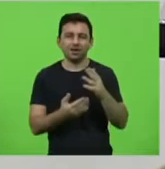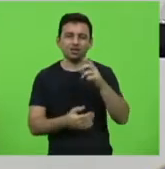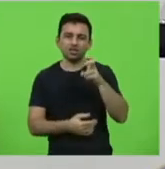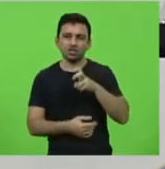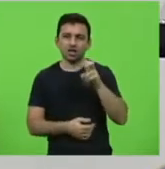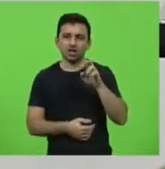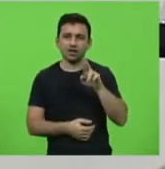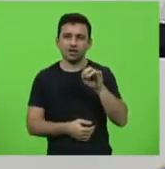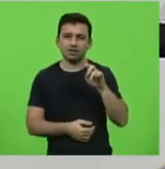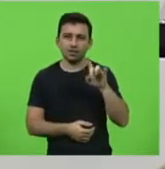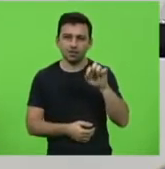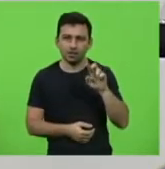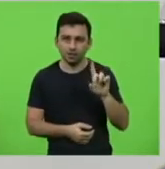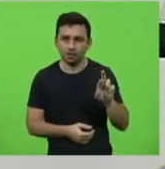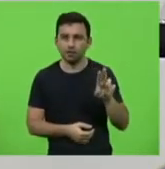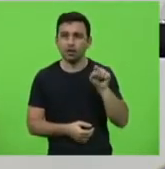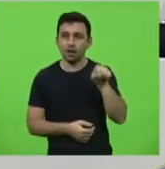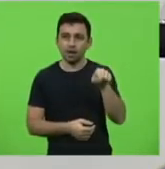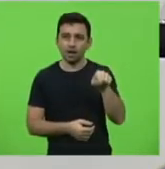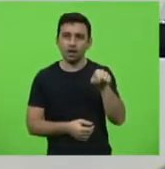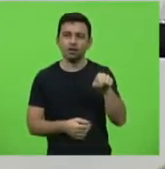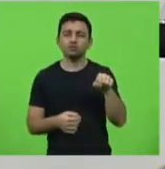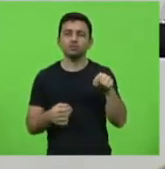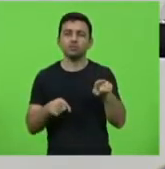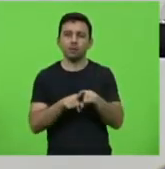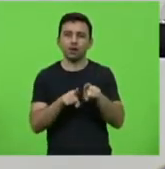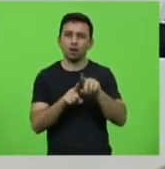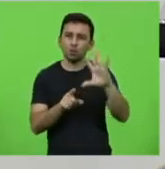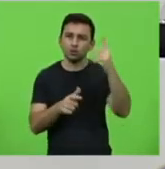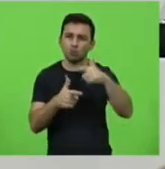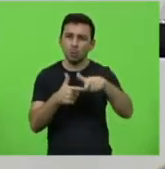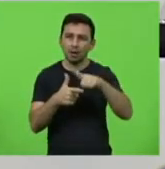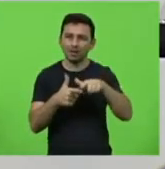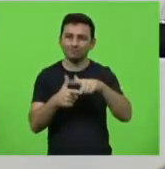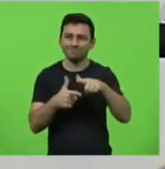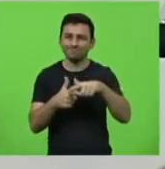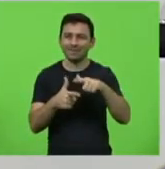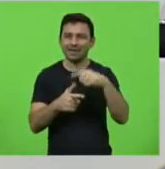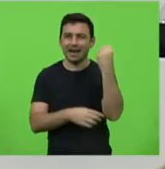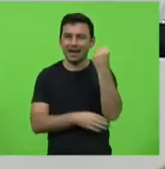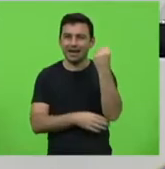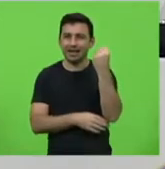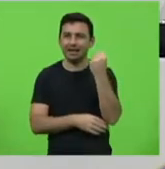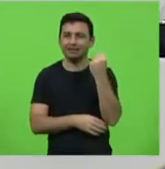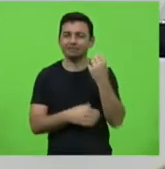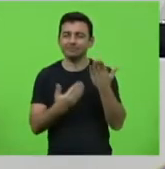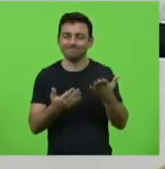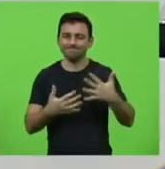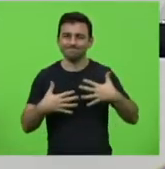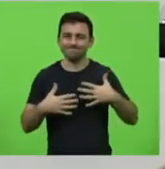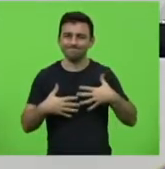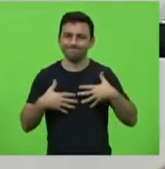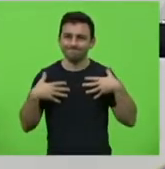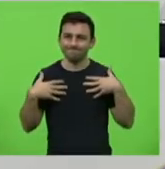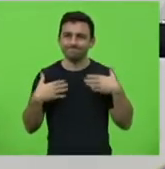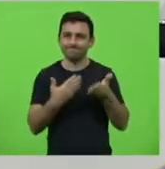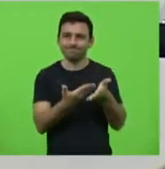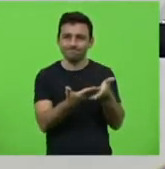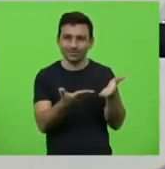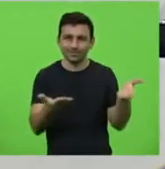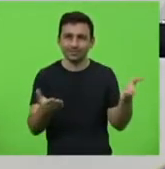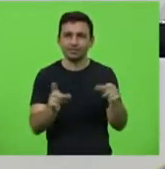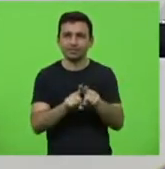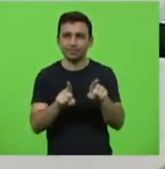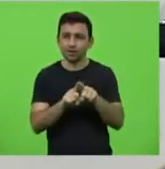nesse acidente trágico, fica aqui os sentimentos e toda a homenagem, o respeito a ele e a todos que, como